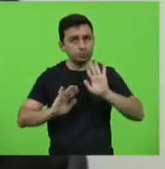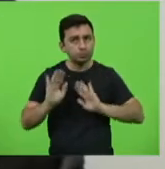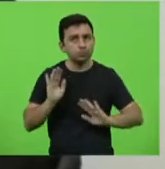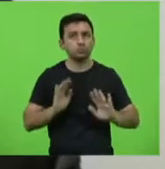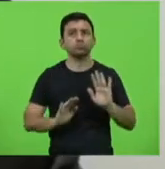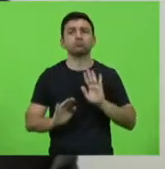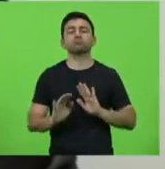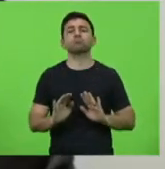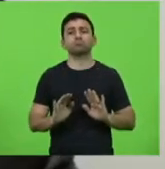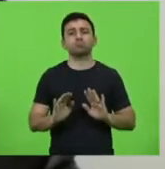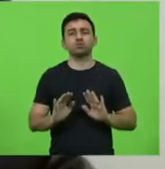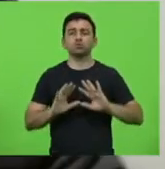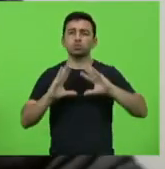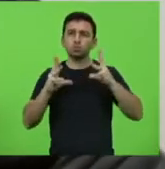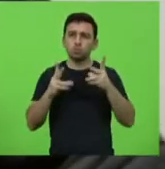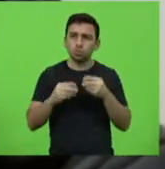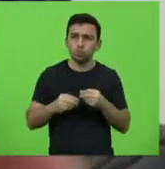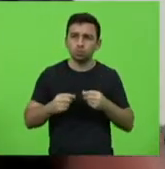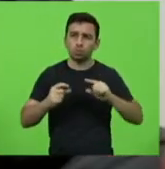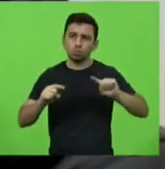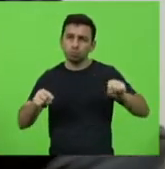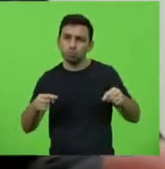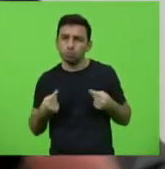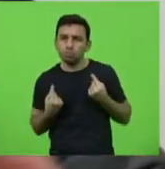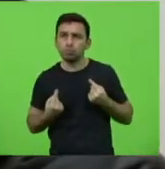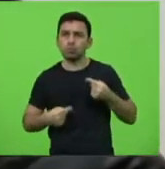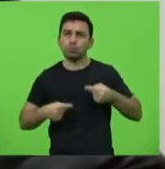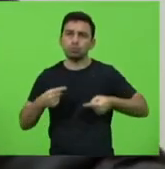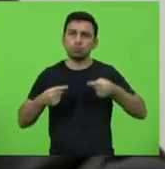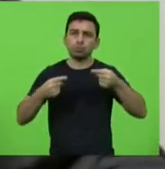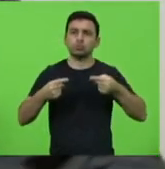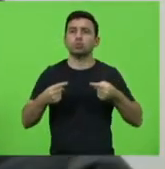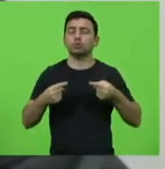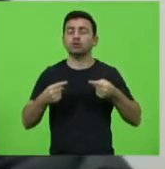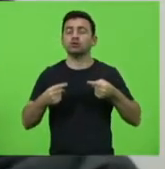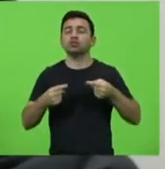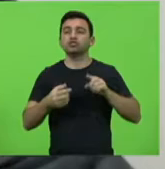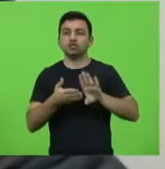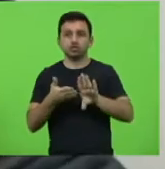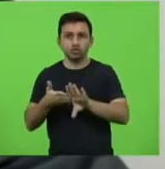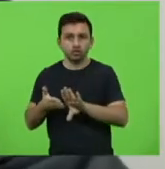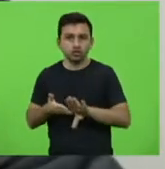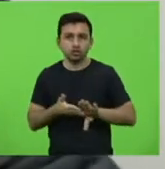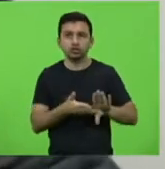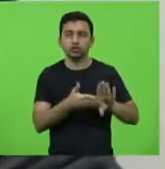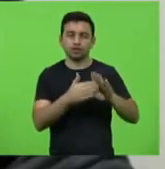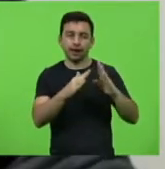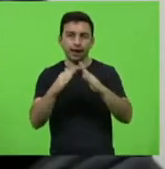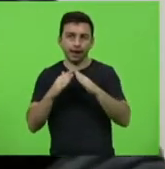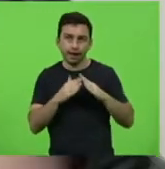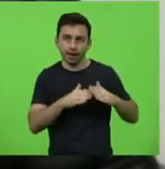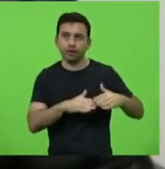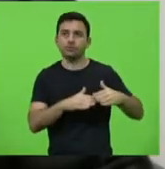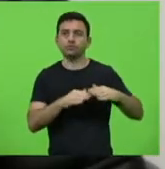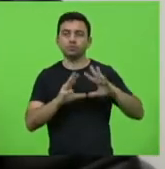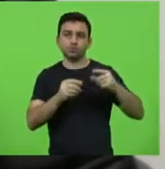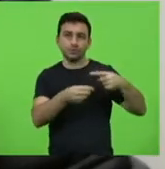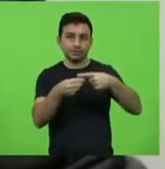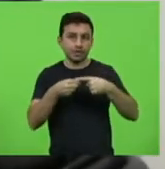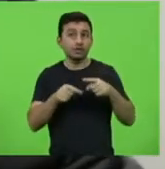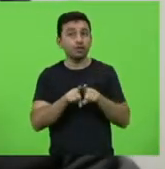conflitos que tratem da desocupação coletiva de imóveis urbanos e